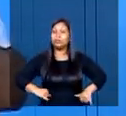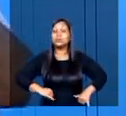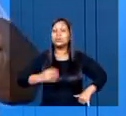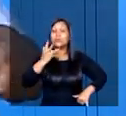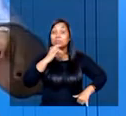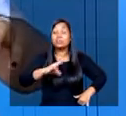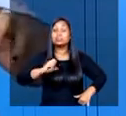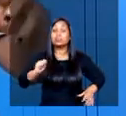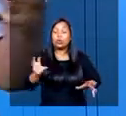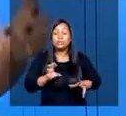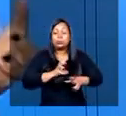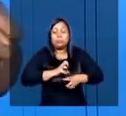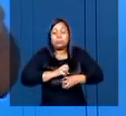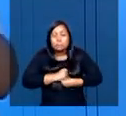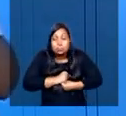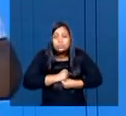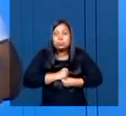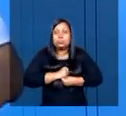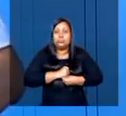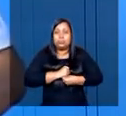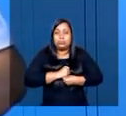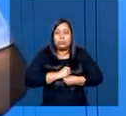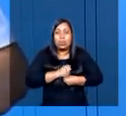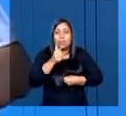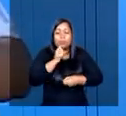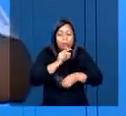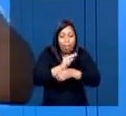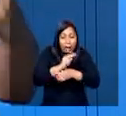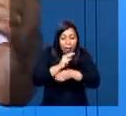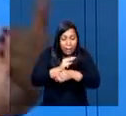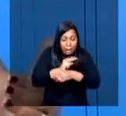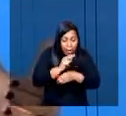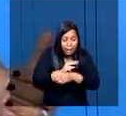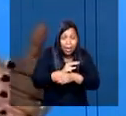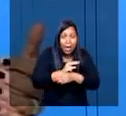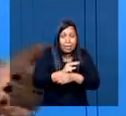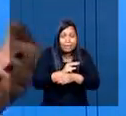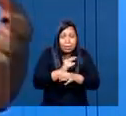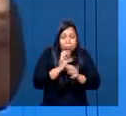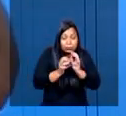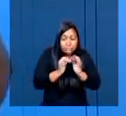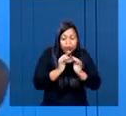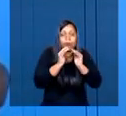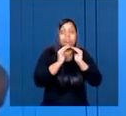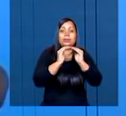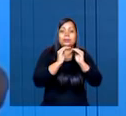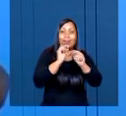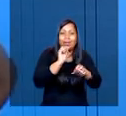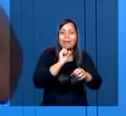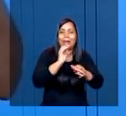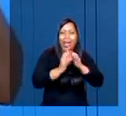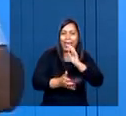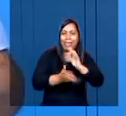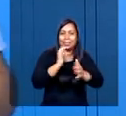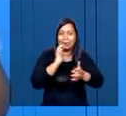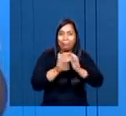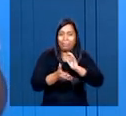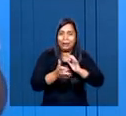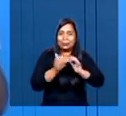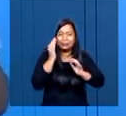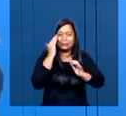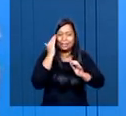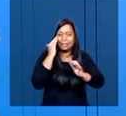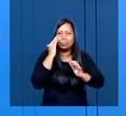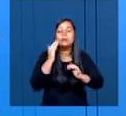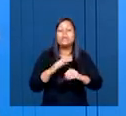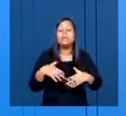fechamento, ou das mães fazerem uma superproteção dessas crianças para atrapalhar o desenvolvimento. Essas mães precisam ser acolhidas. Esses pais precisam ser